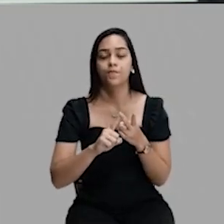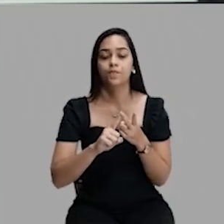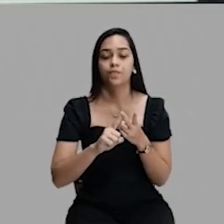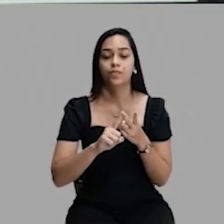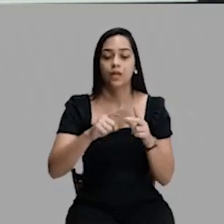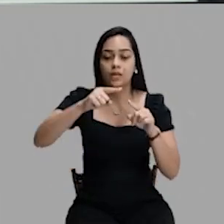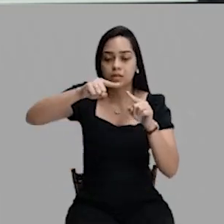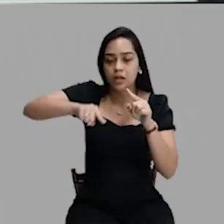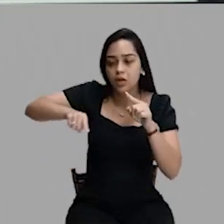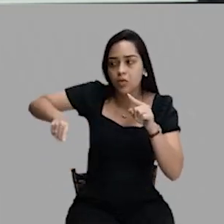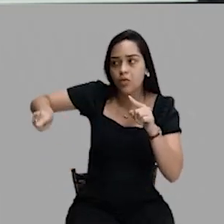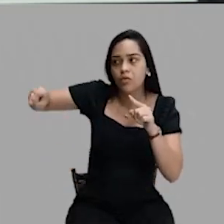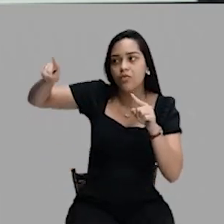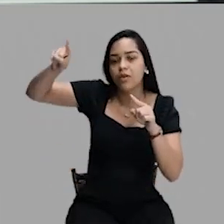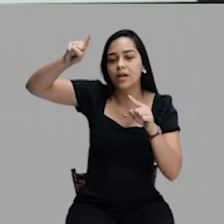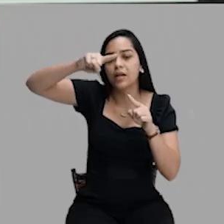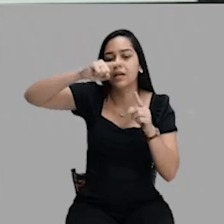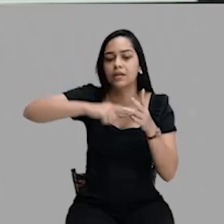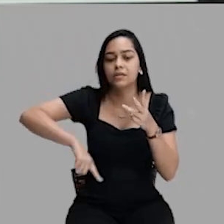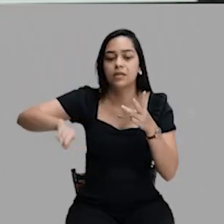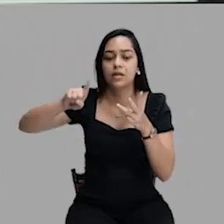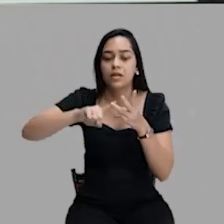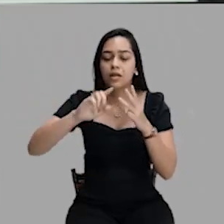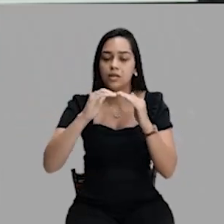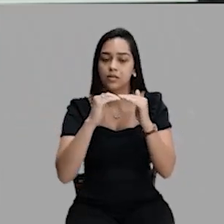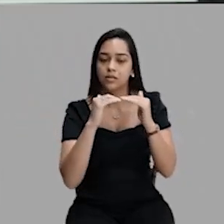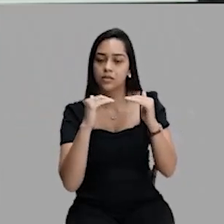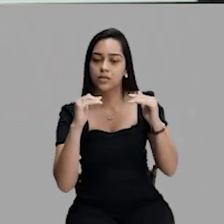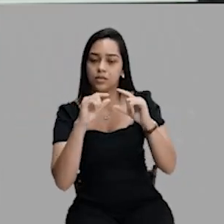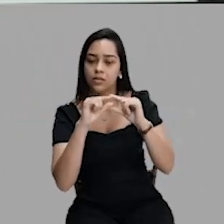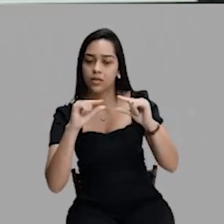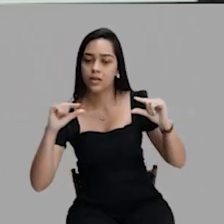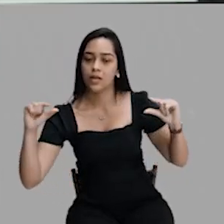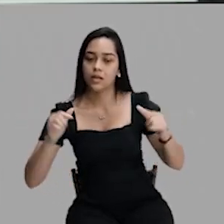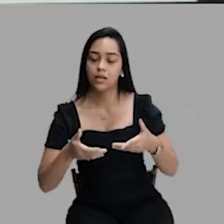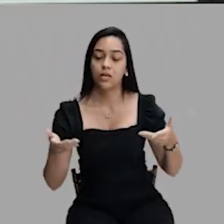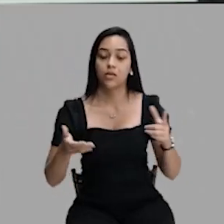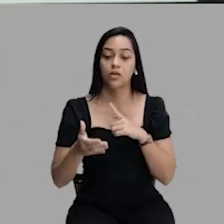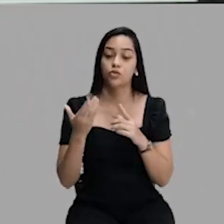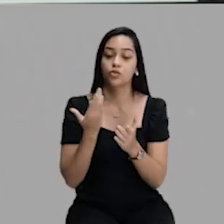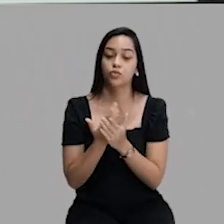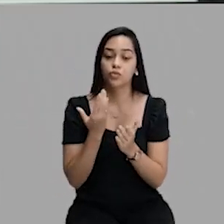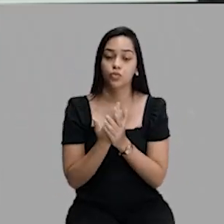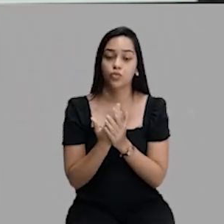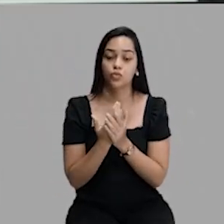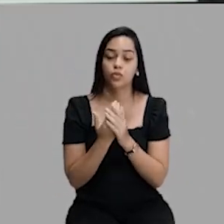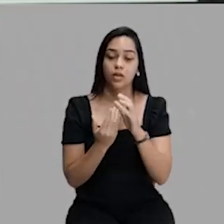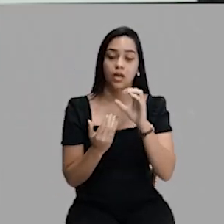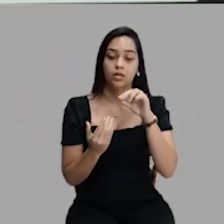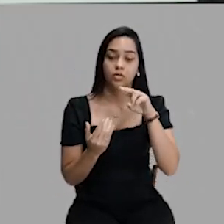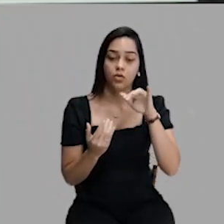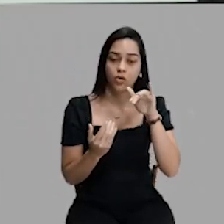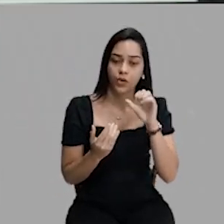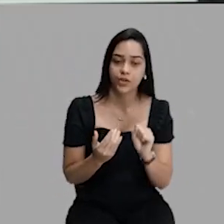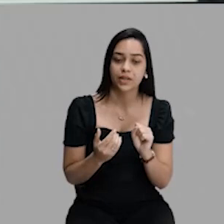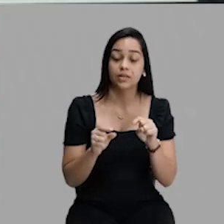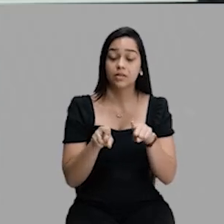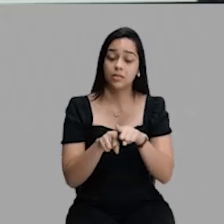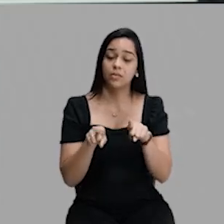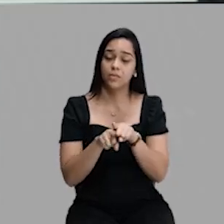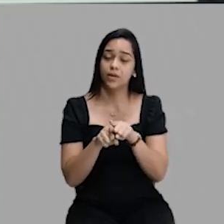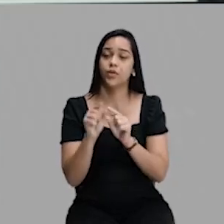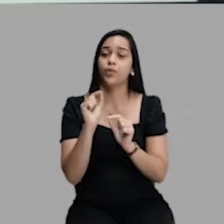de circunferência, falamos aqui de reta e agora a gente está fazendo o estudo das cônicas, tá?